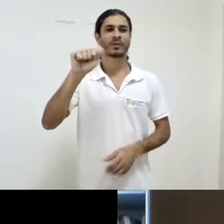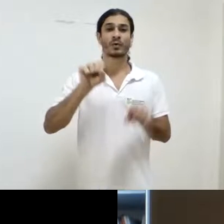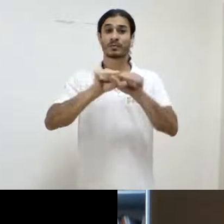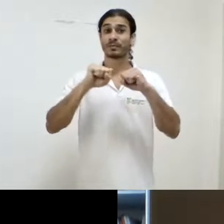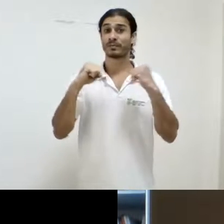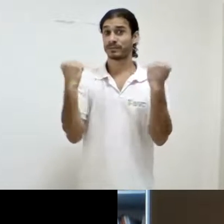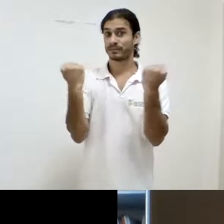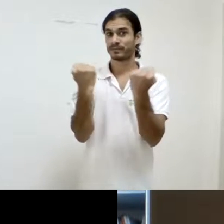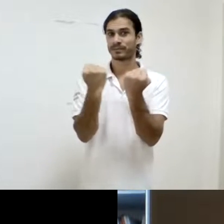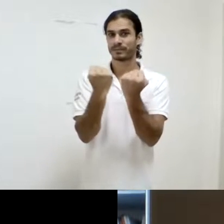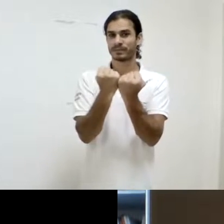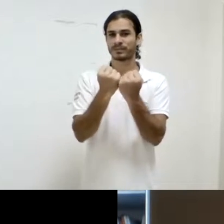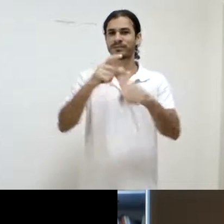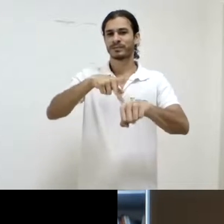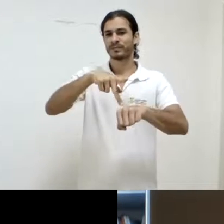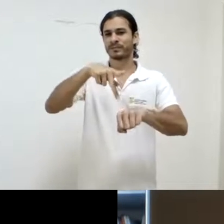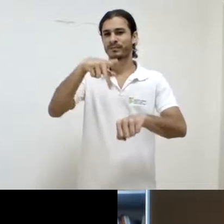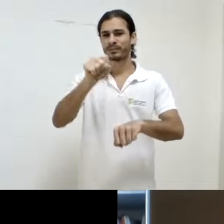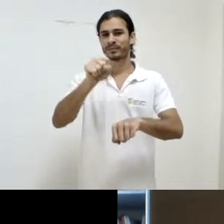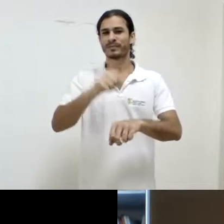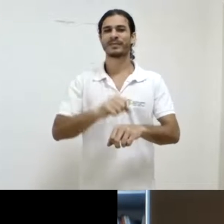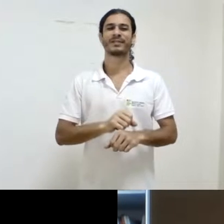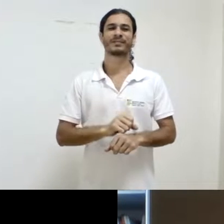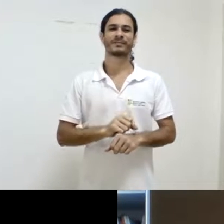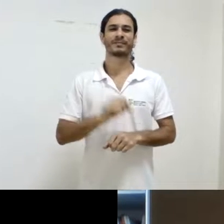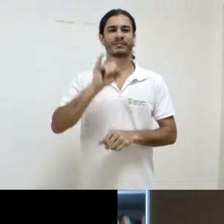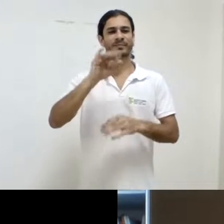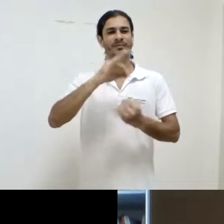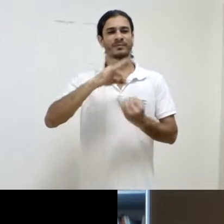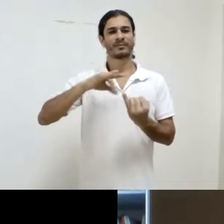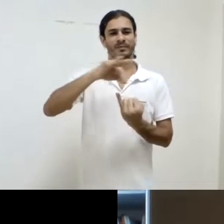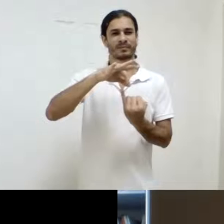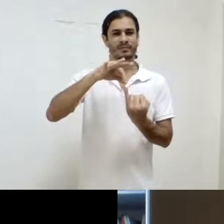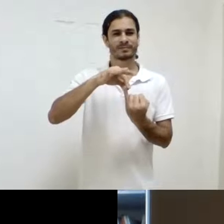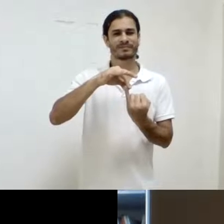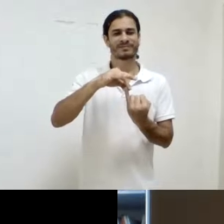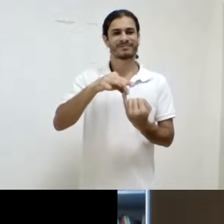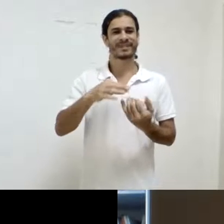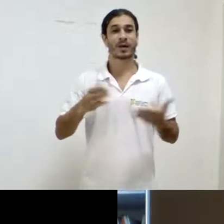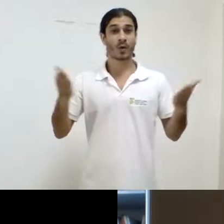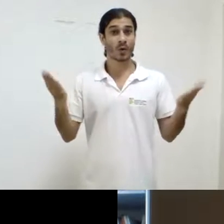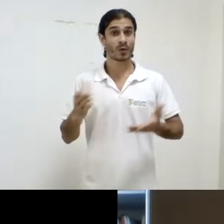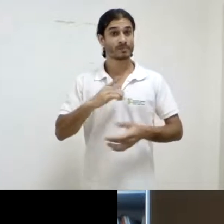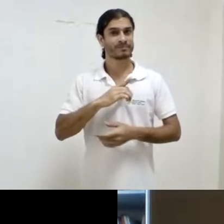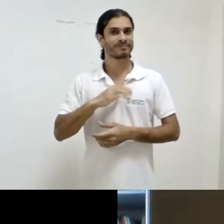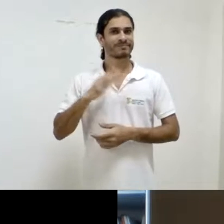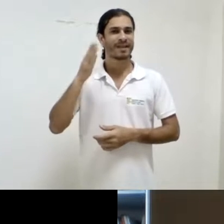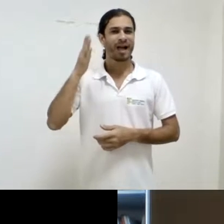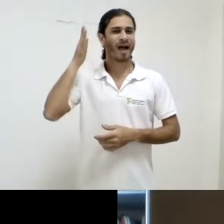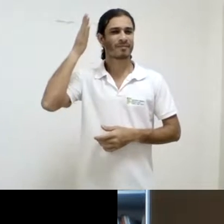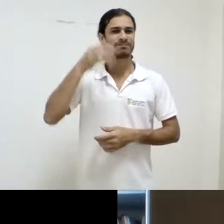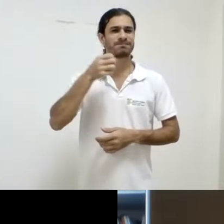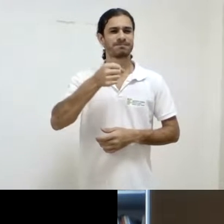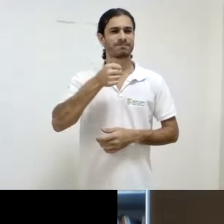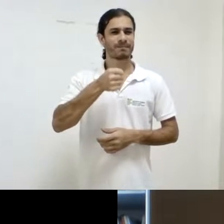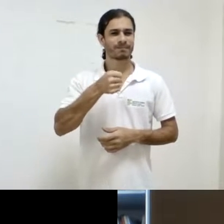E hoje a gente vai ter a brilhante palestra da professora Vânia Carvalho